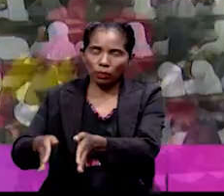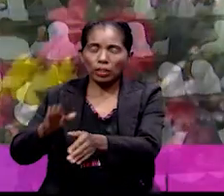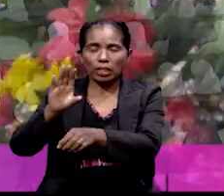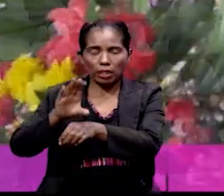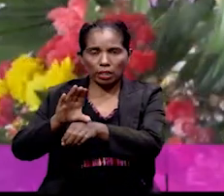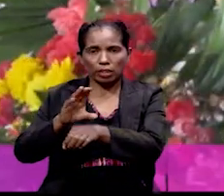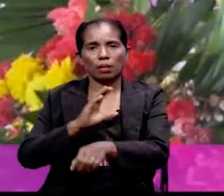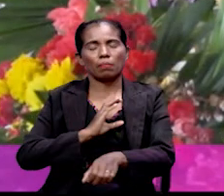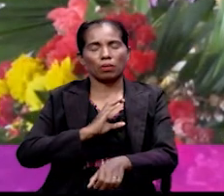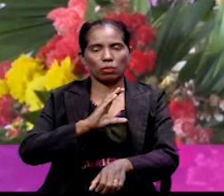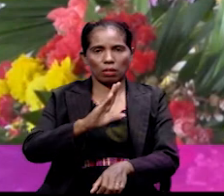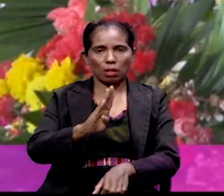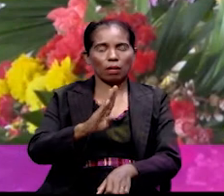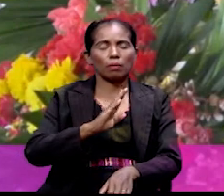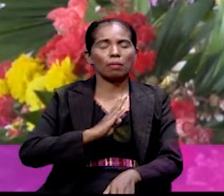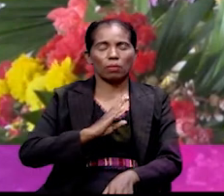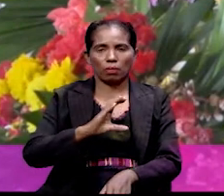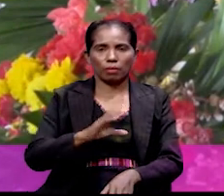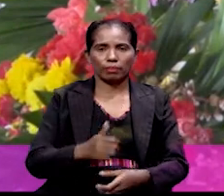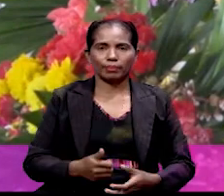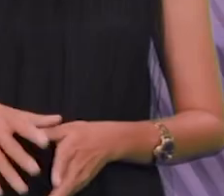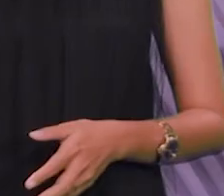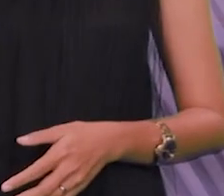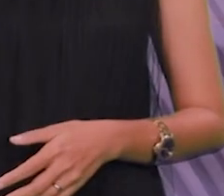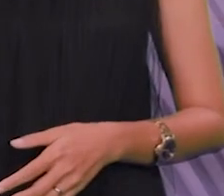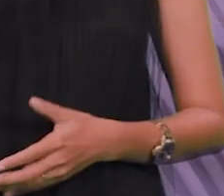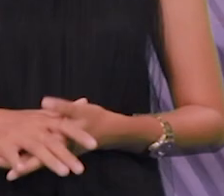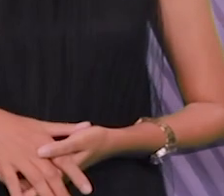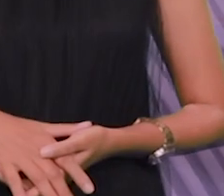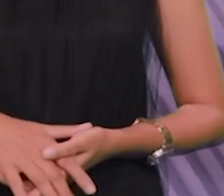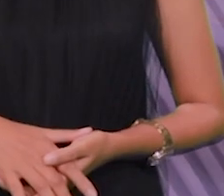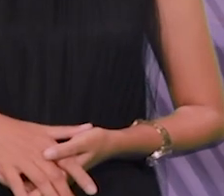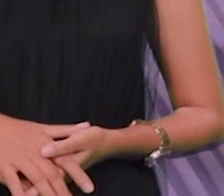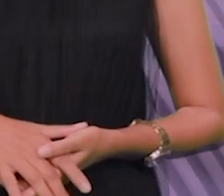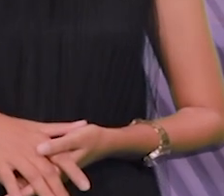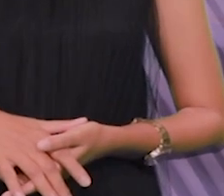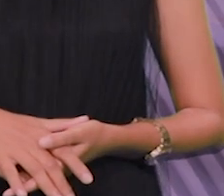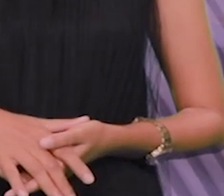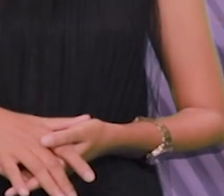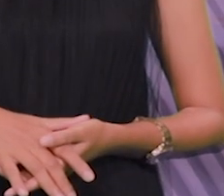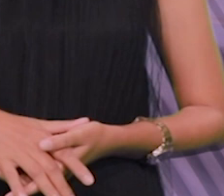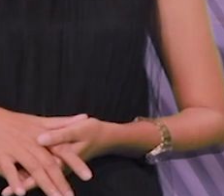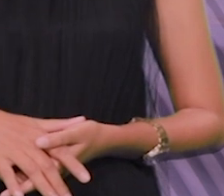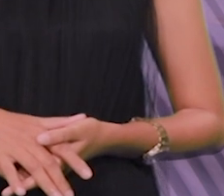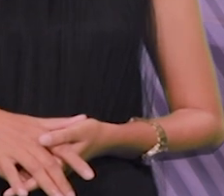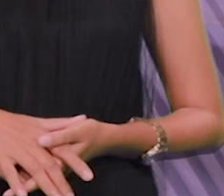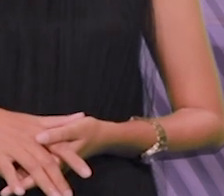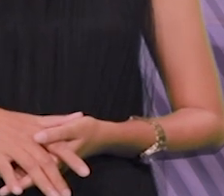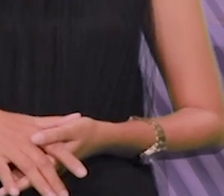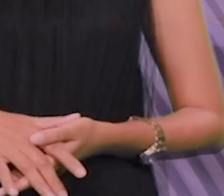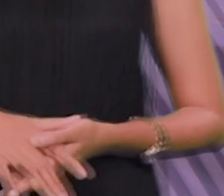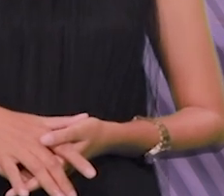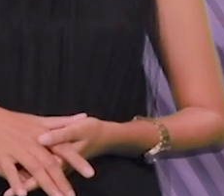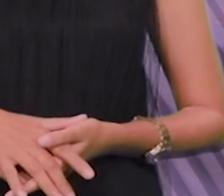Balcão, Agustino da Costa, Ferre Soares, Ziemen. Olá, que tal o like? Quero que te voltar a gostar do vídeo ainda, né?